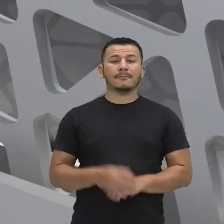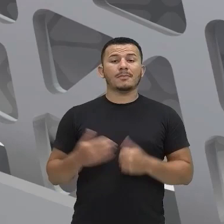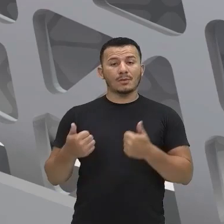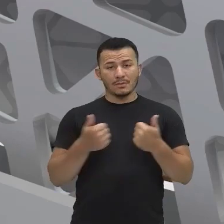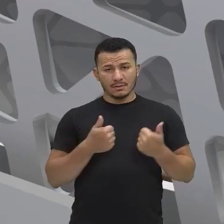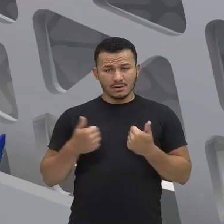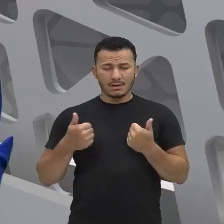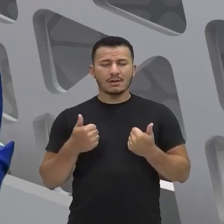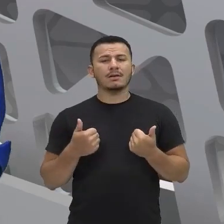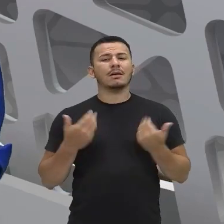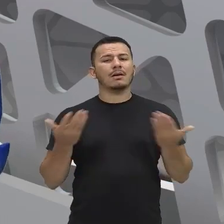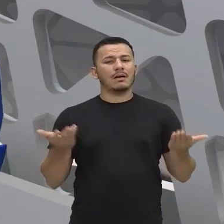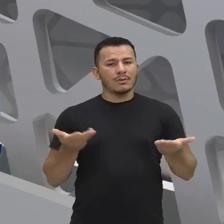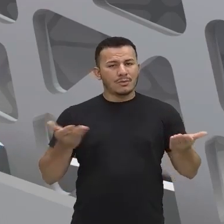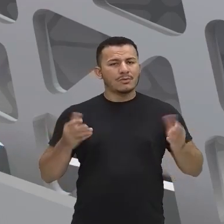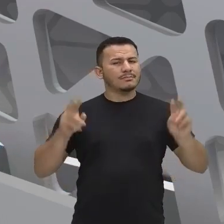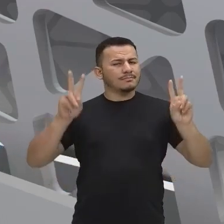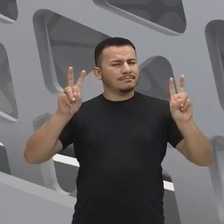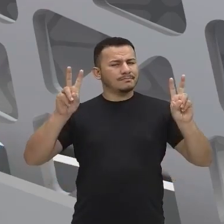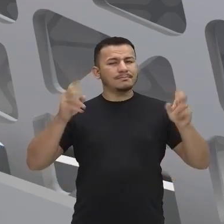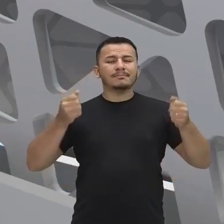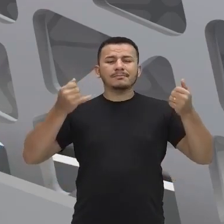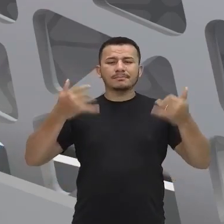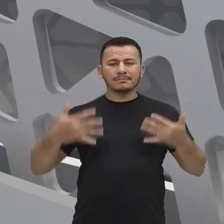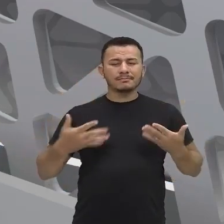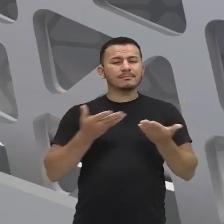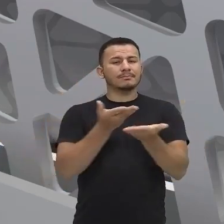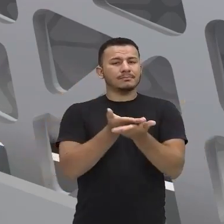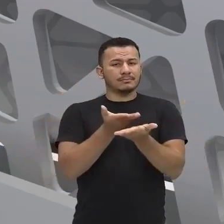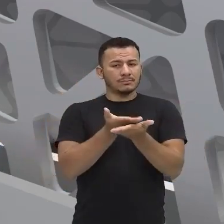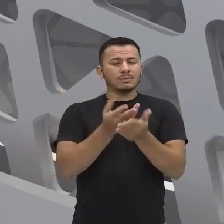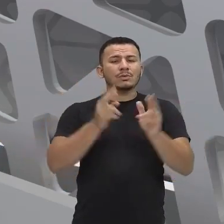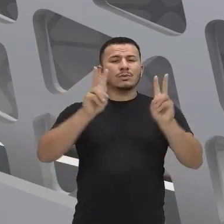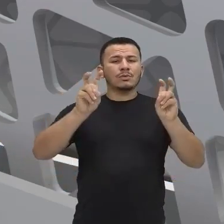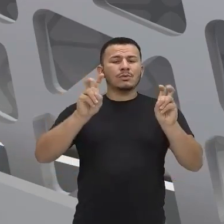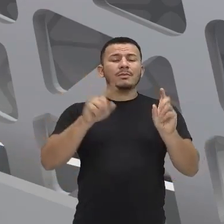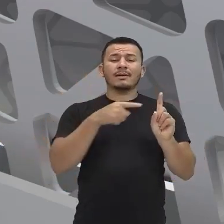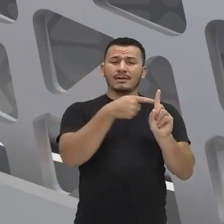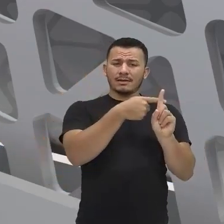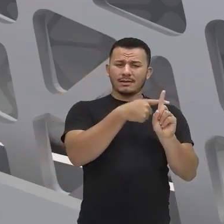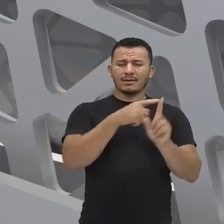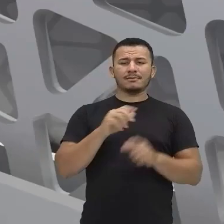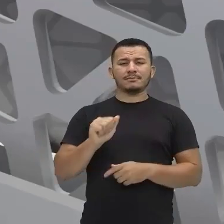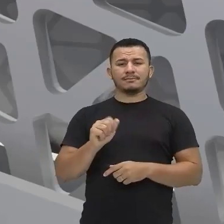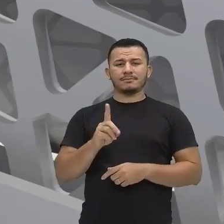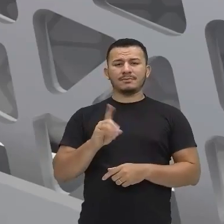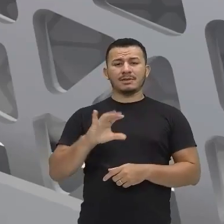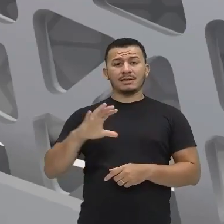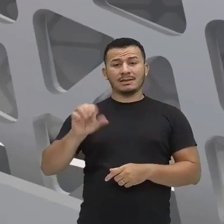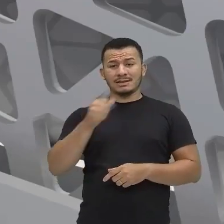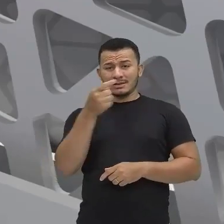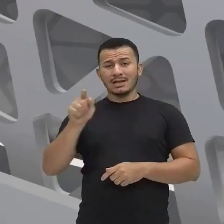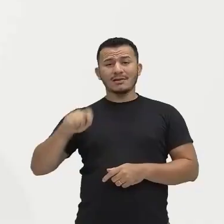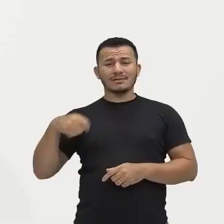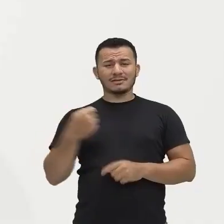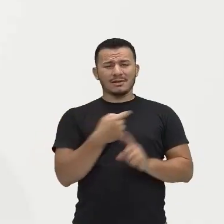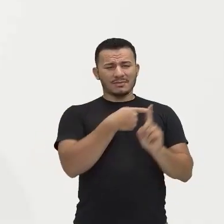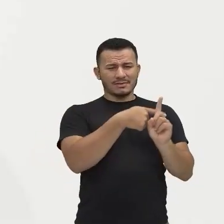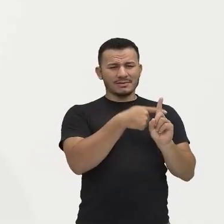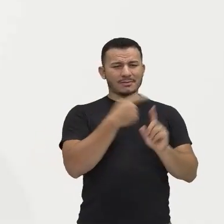Beleza? Então, vamos falar inicialmente de adição. Então, vem comigo. Olha o que diz a